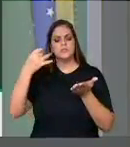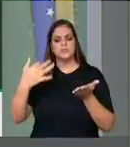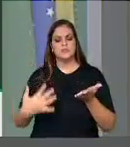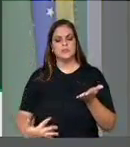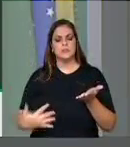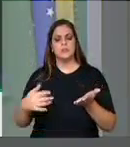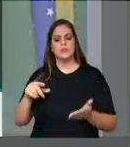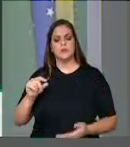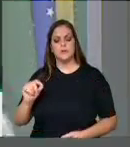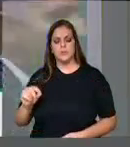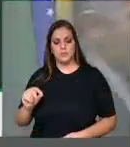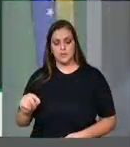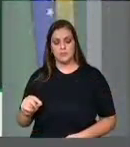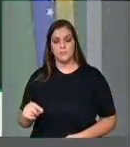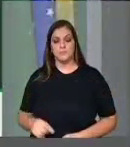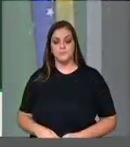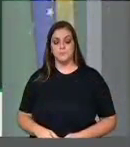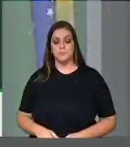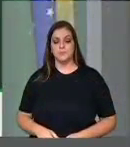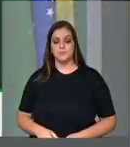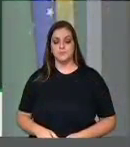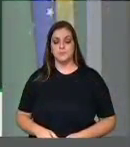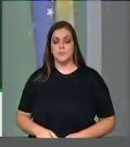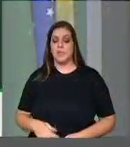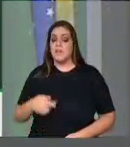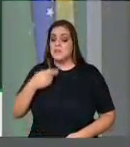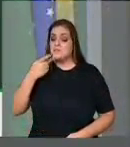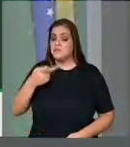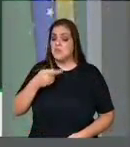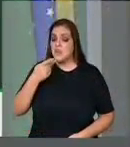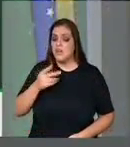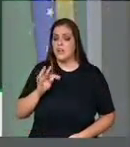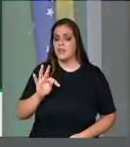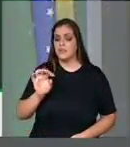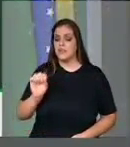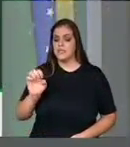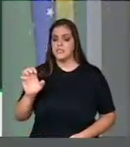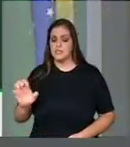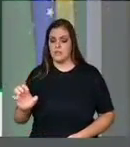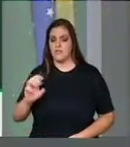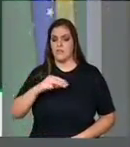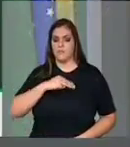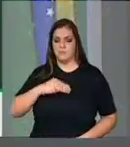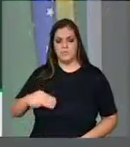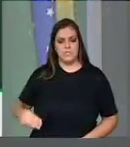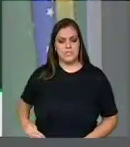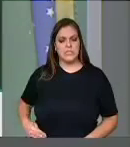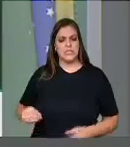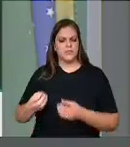criticando de que ministros do TSE, do nosso Tribunal Eleitoral,